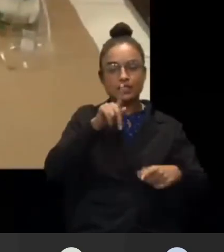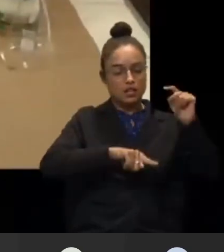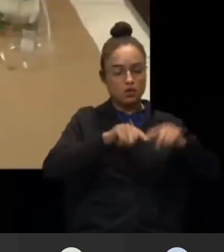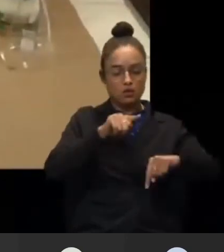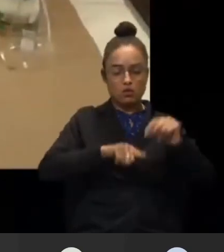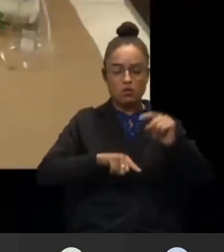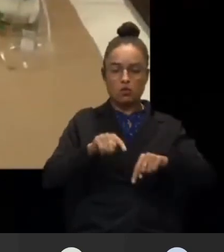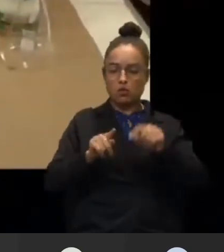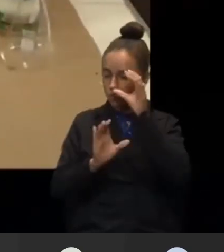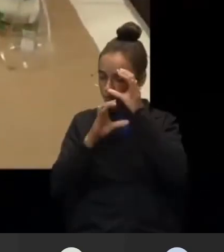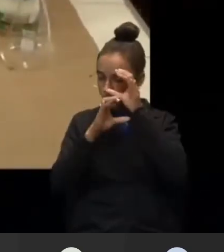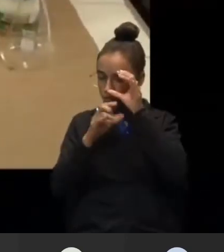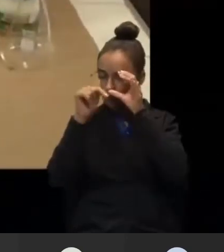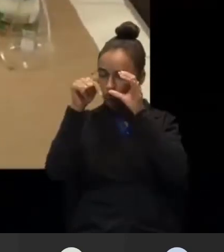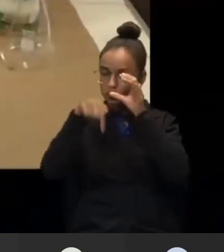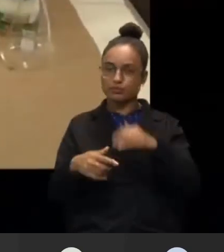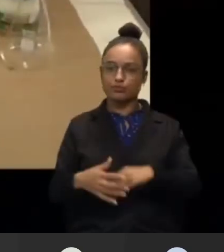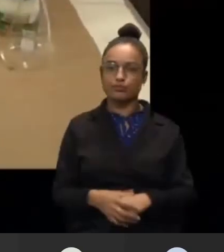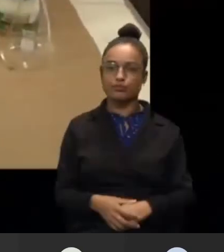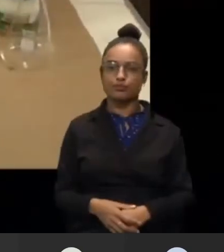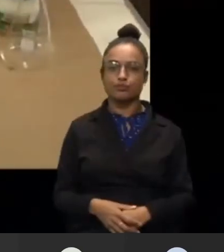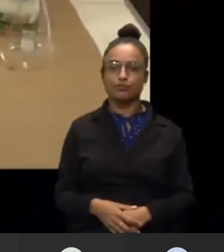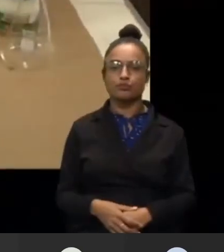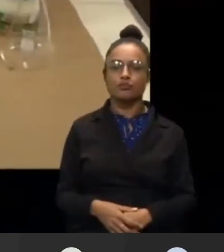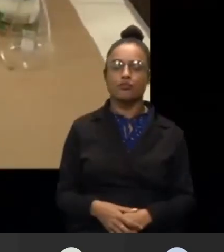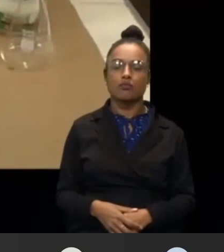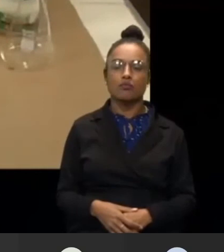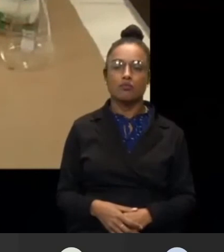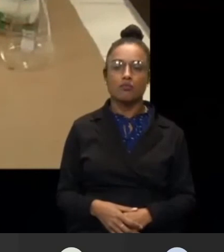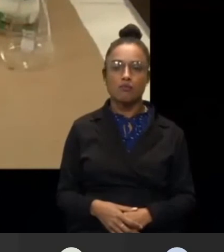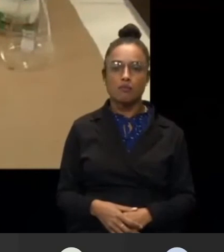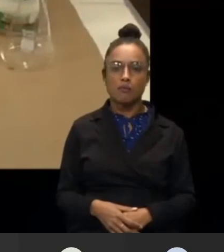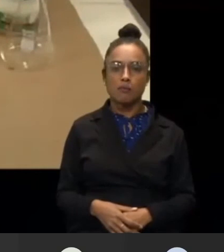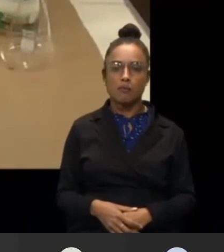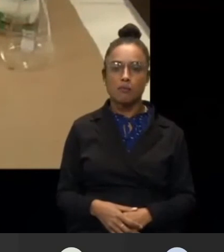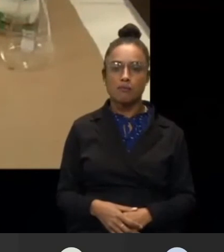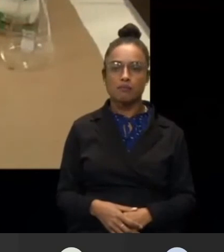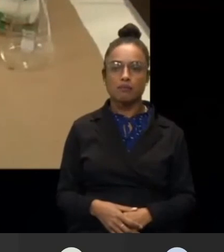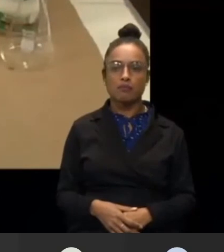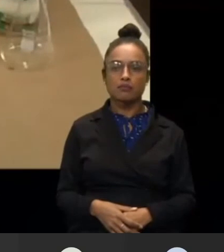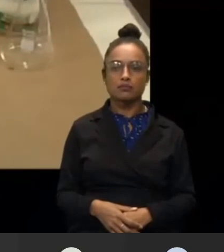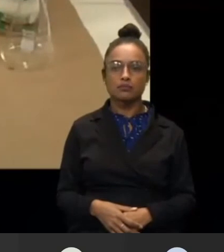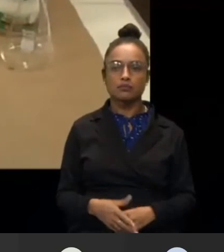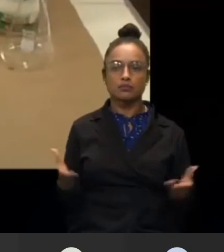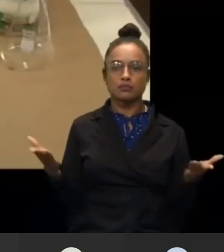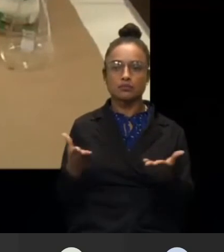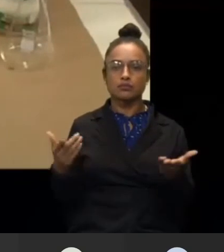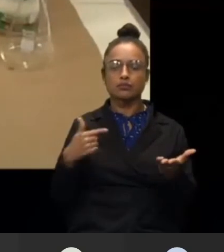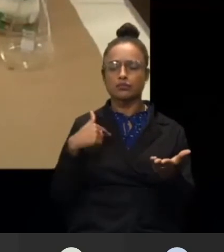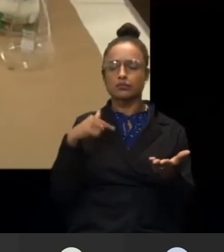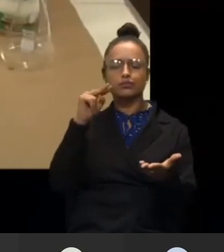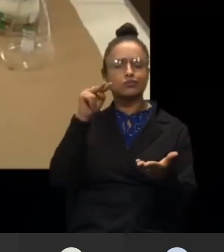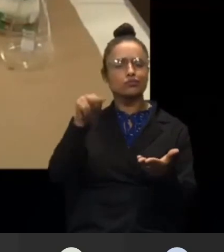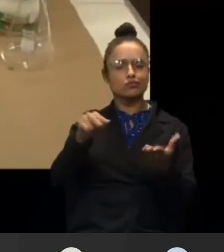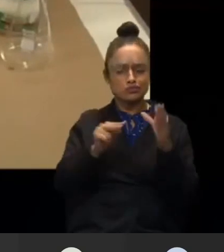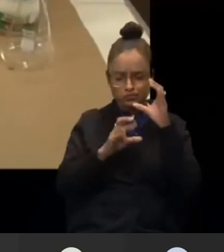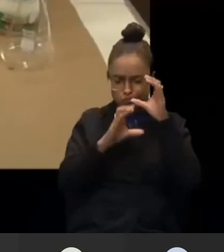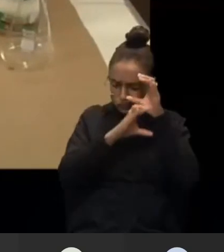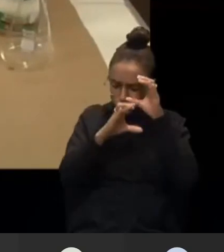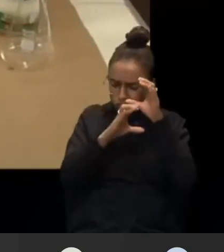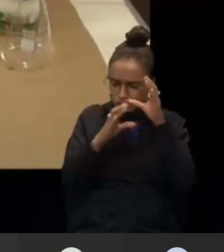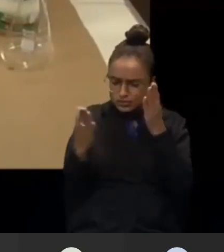materiais utilizados nesse experimento. Nesse segundo procedimento, será avaliado o índice